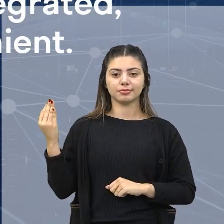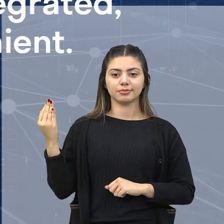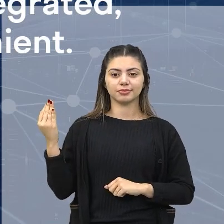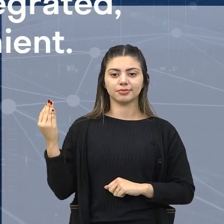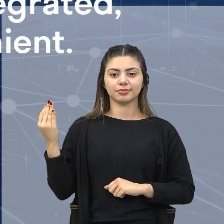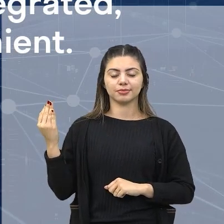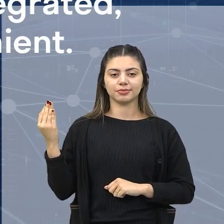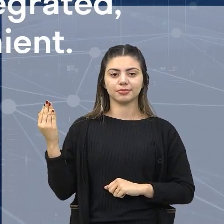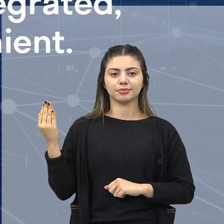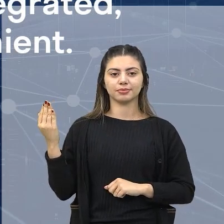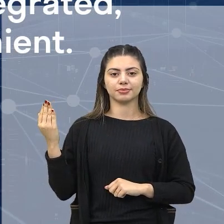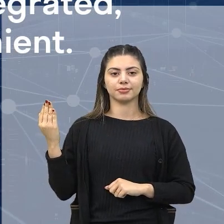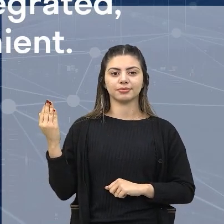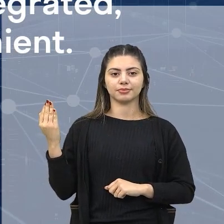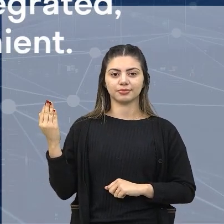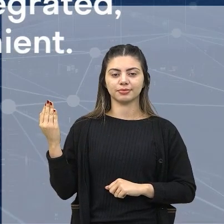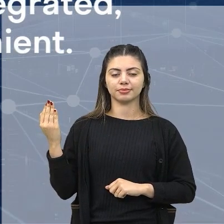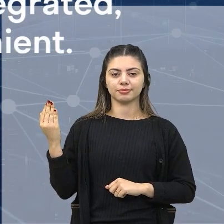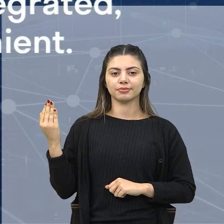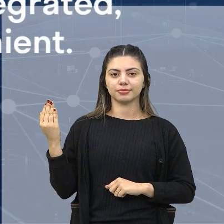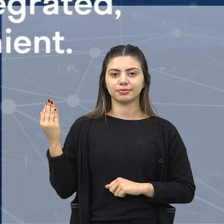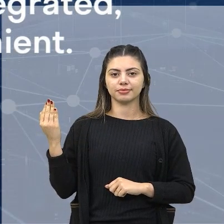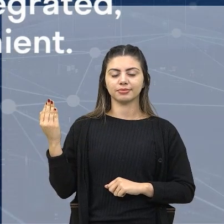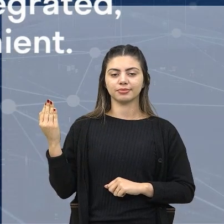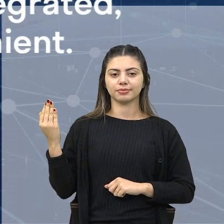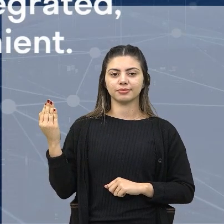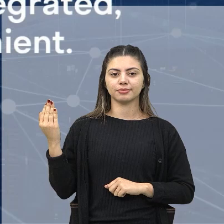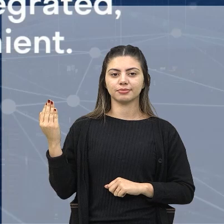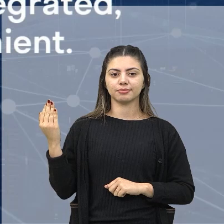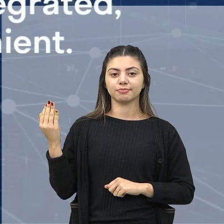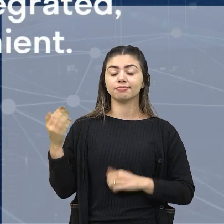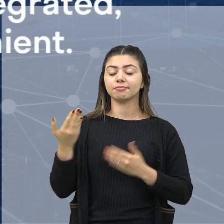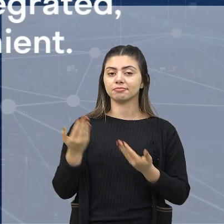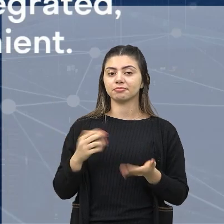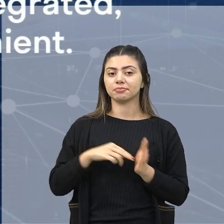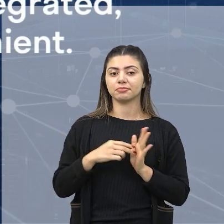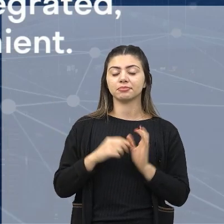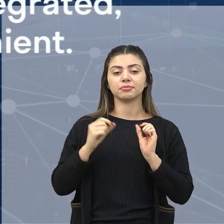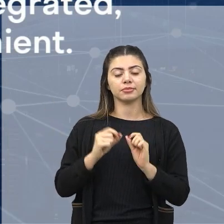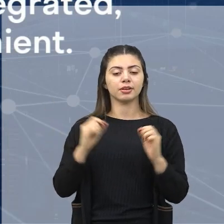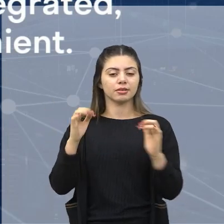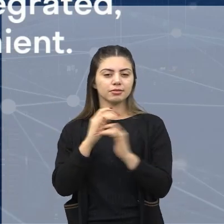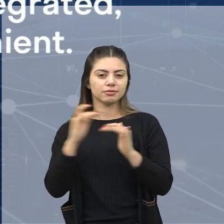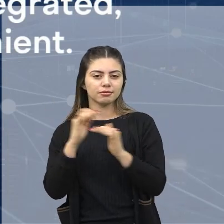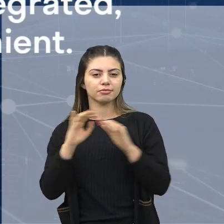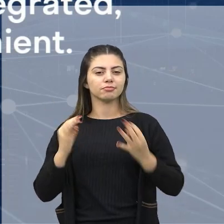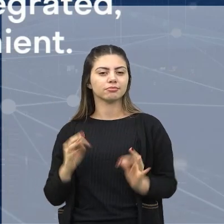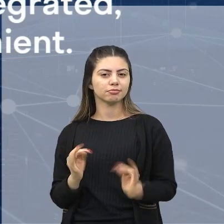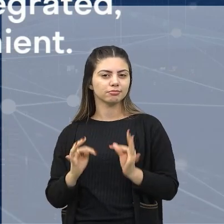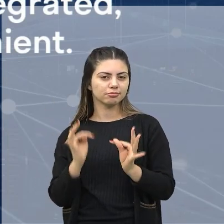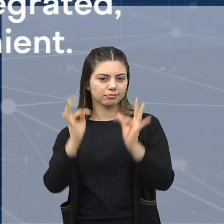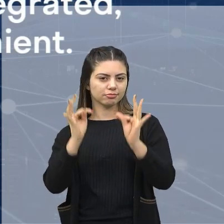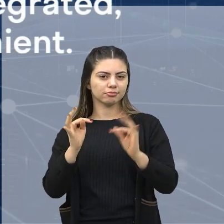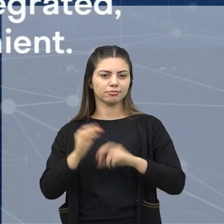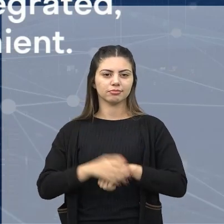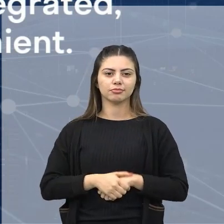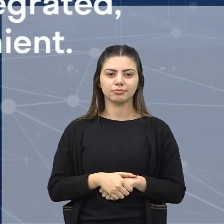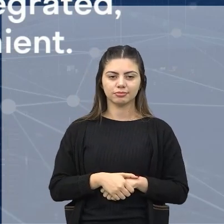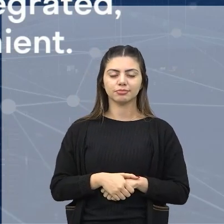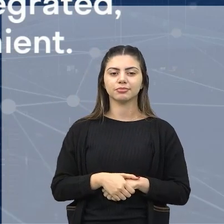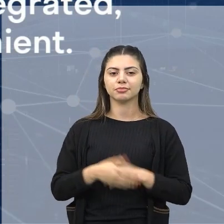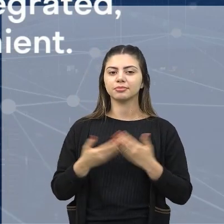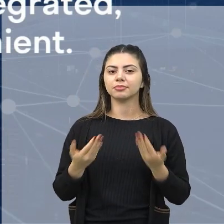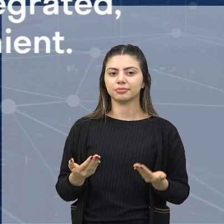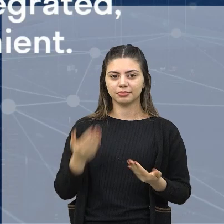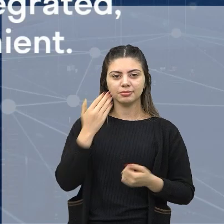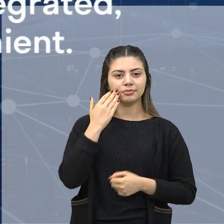Cities. Smart Cities. Cidades inteligentes. Smart Cities.